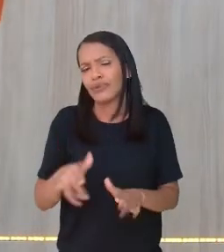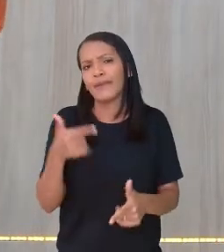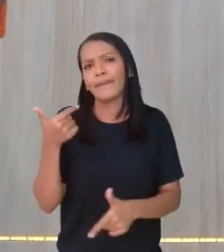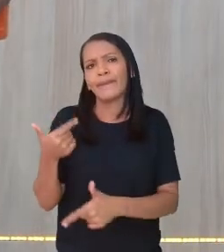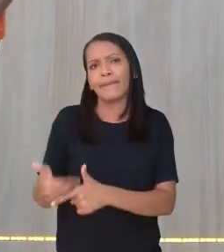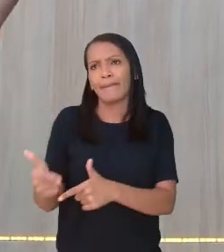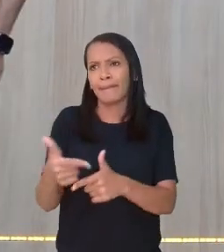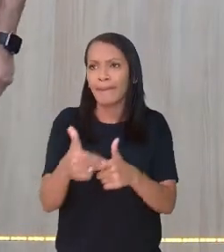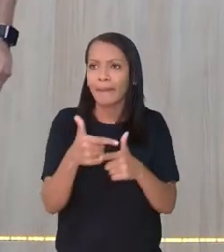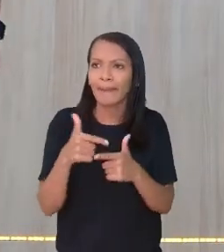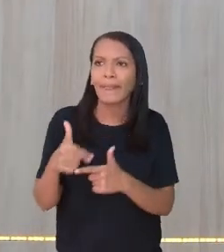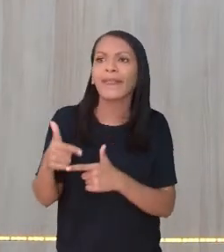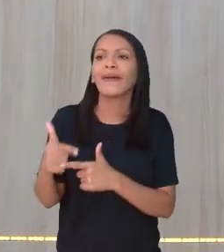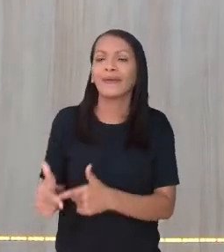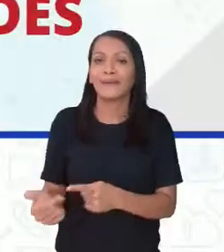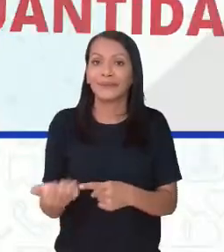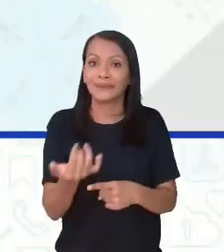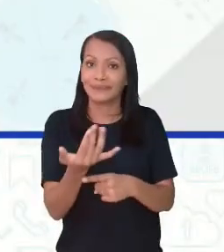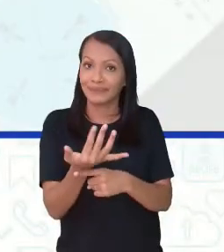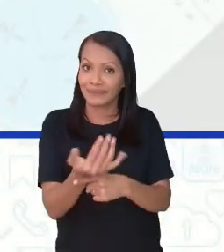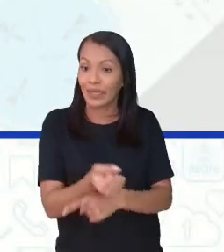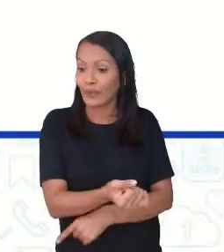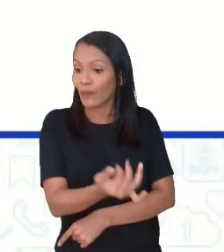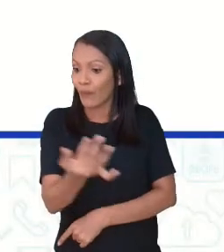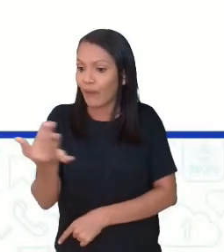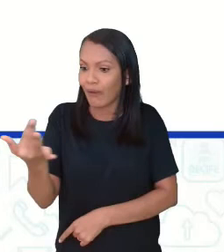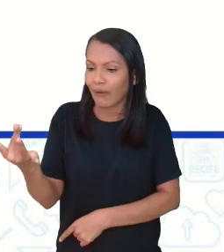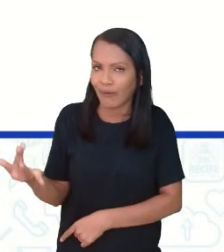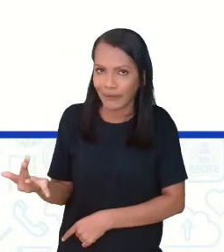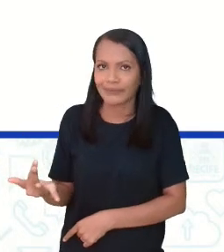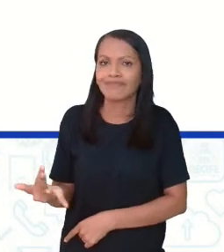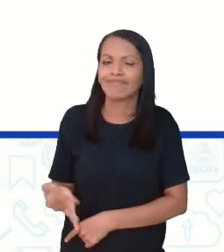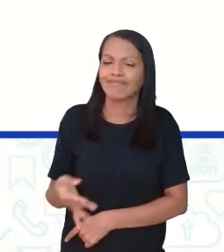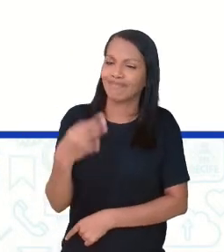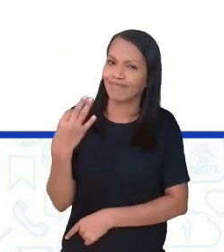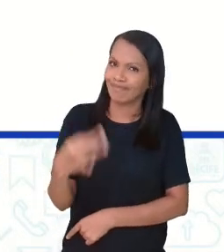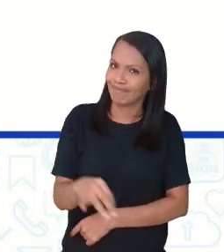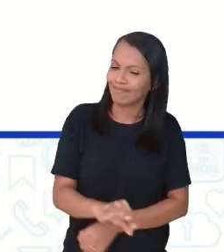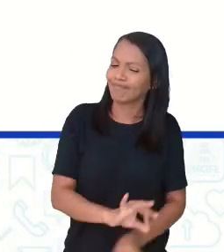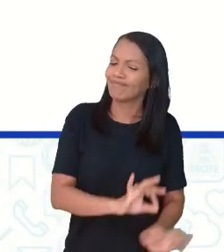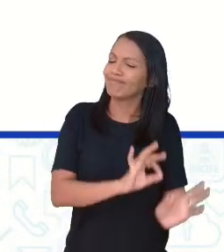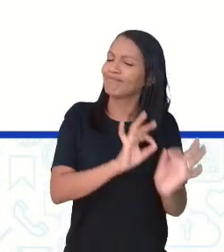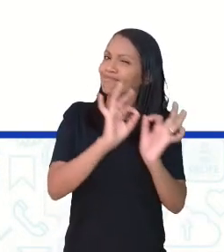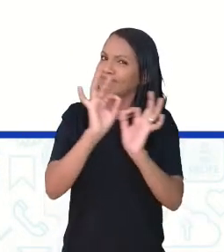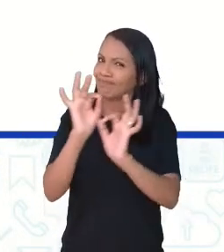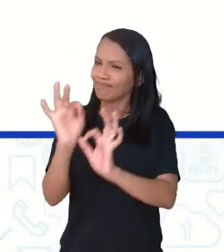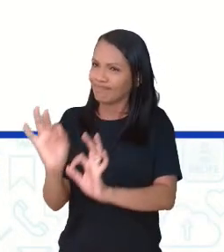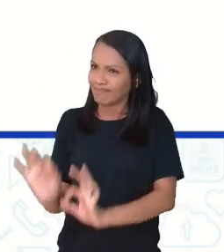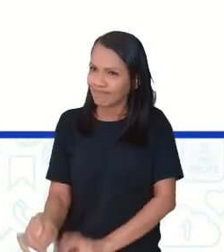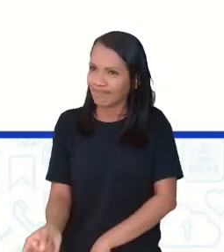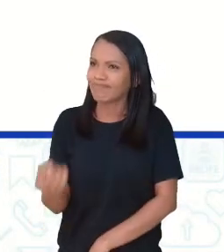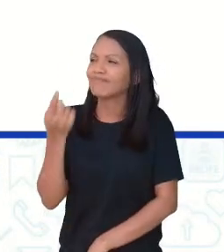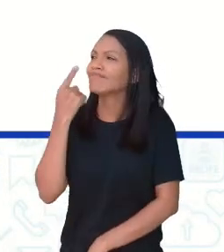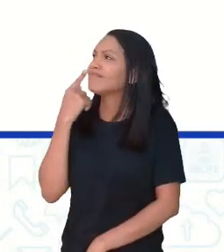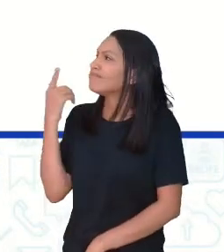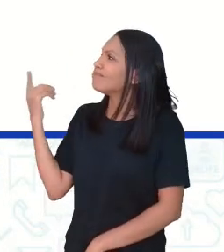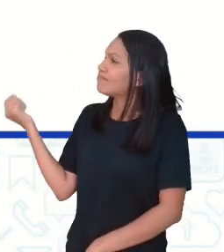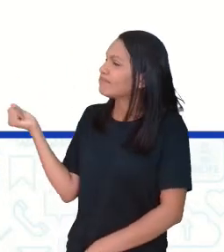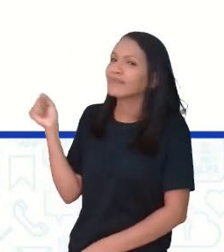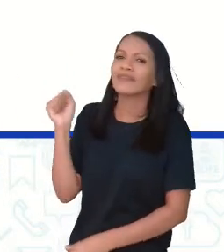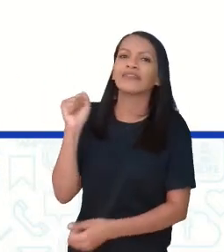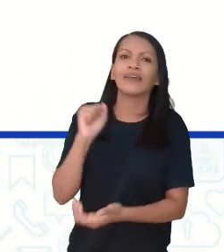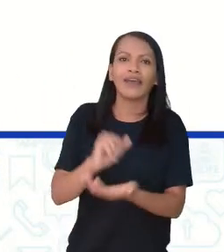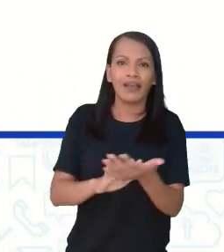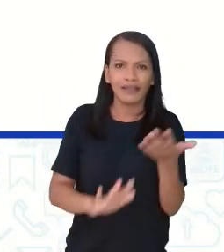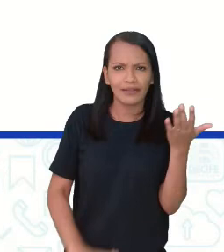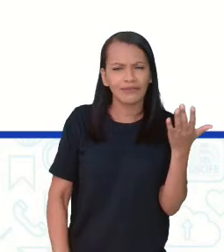envolvendo frações aí de quantidades, certo? Então, acompanha aí esses probleminhas que eu trouxe aqui para vocês e a gente vai